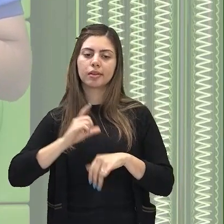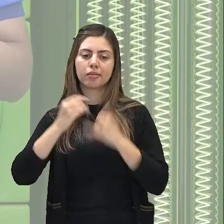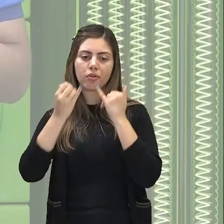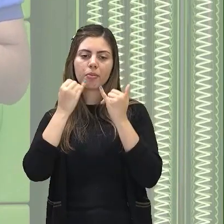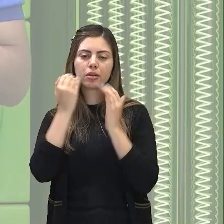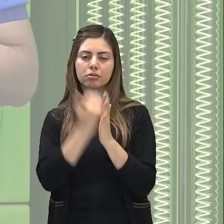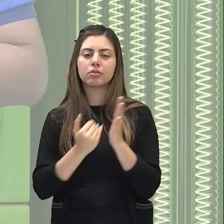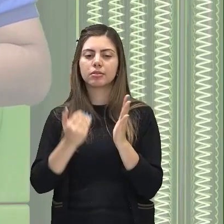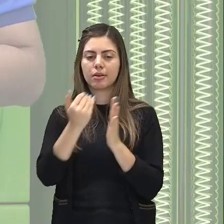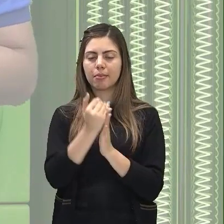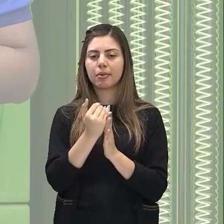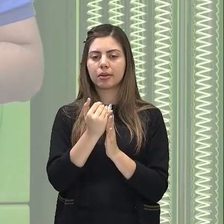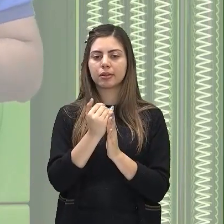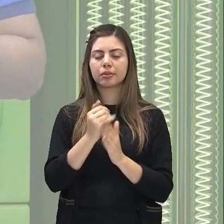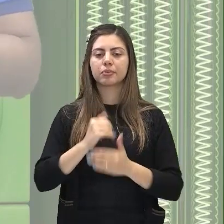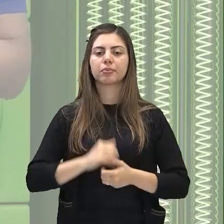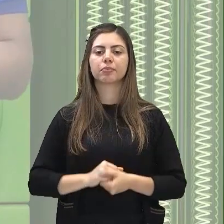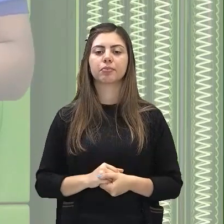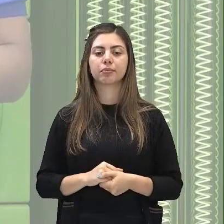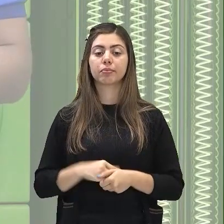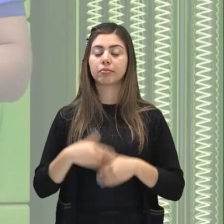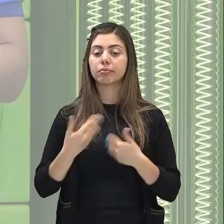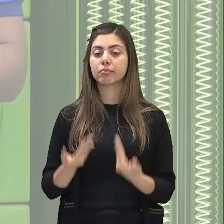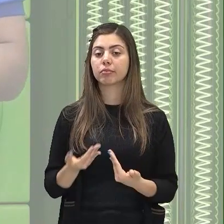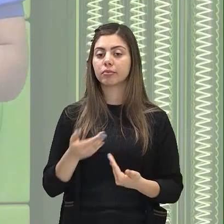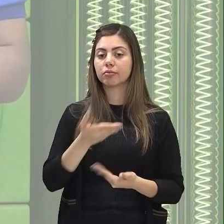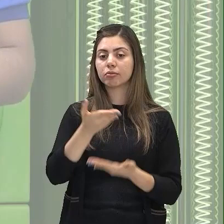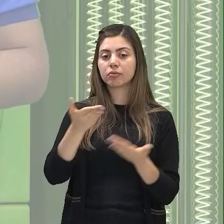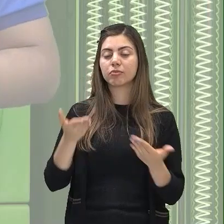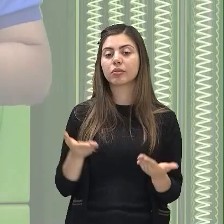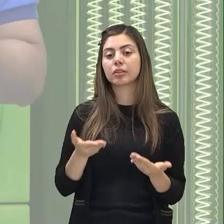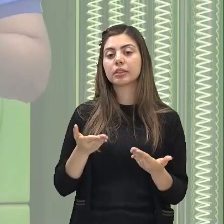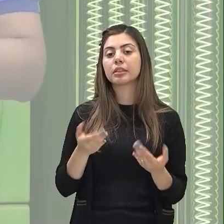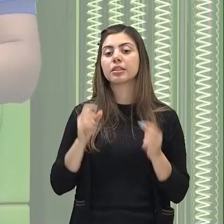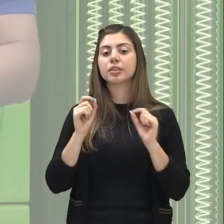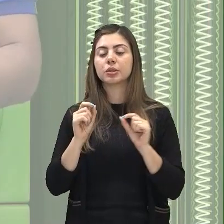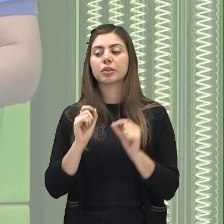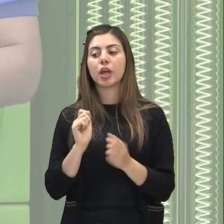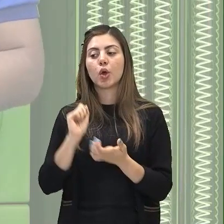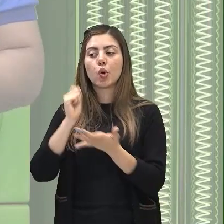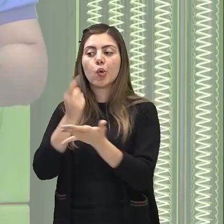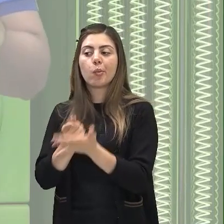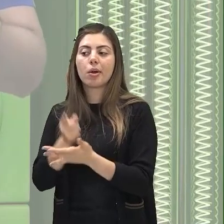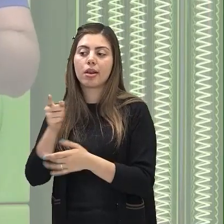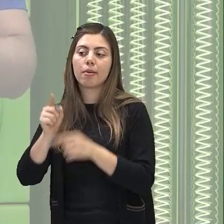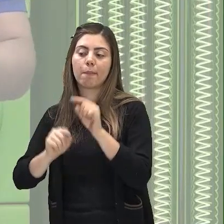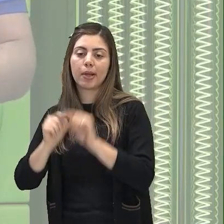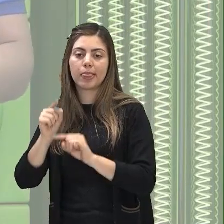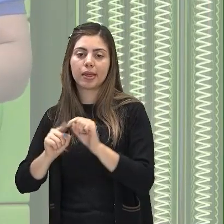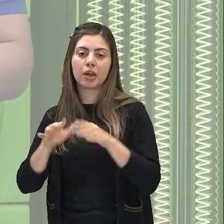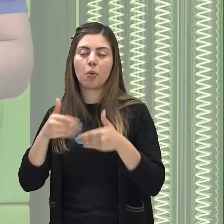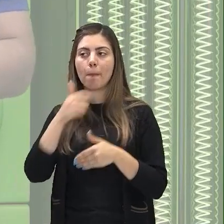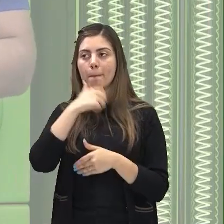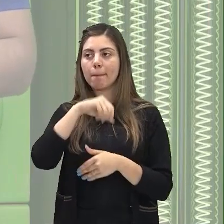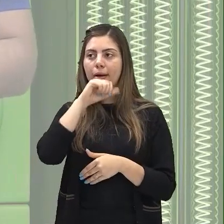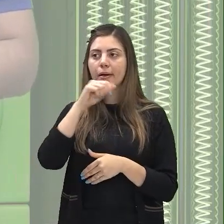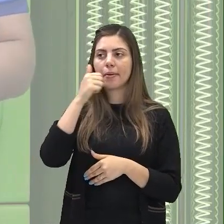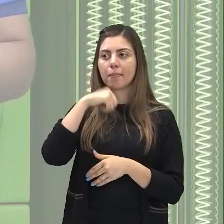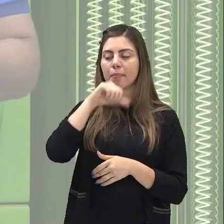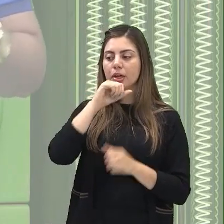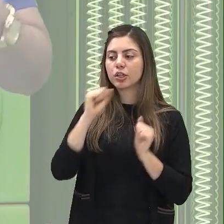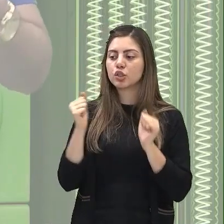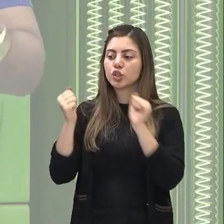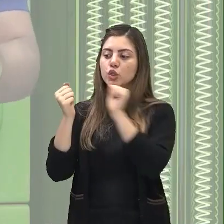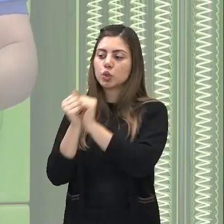algumas informações aqui que são bem importantes. Então, se vocês tiverem a oportunidade aí de comprar um equipamento ou de acompanhar os pais no momento de fazer a